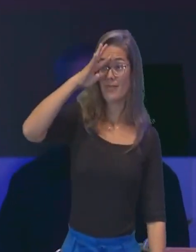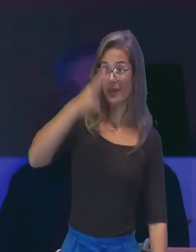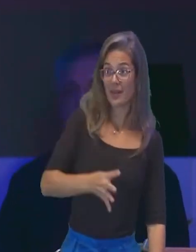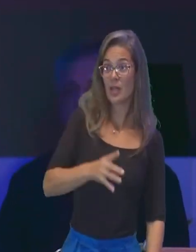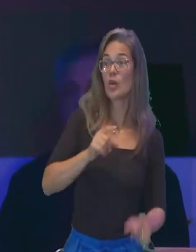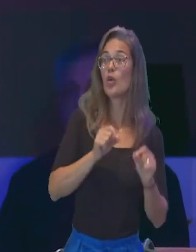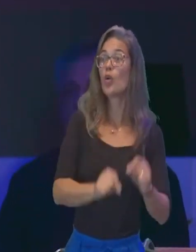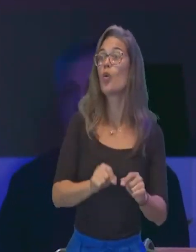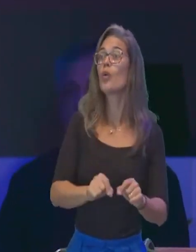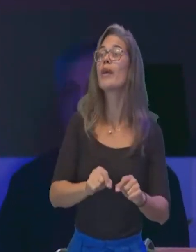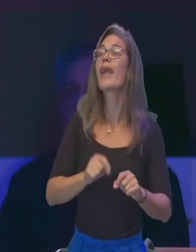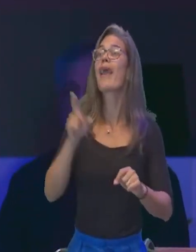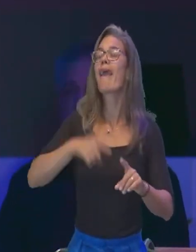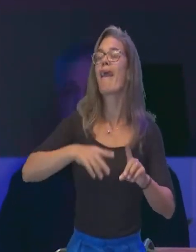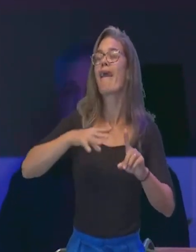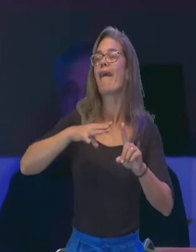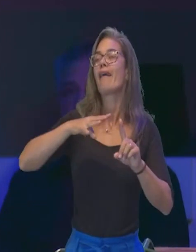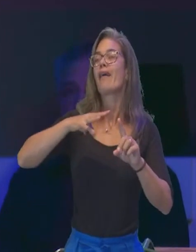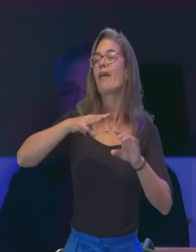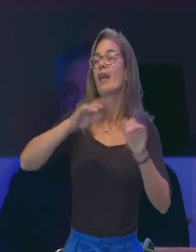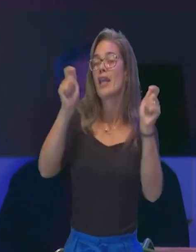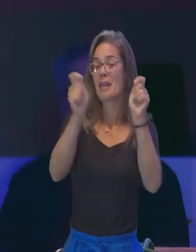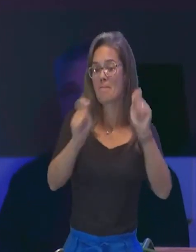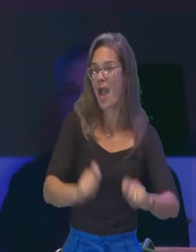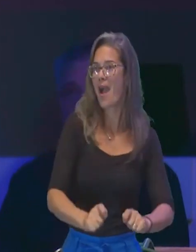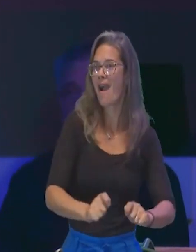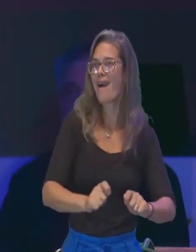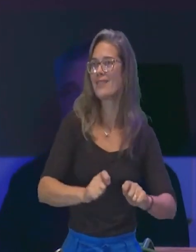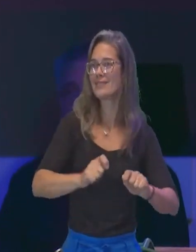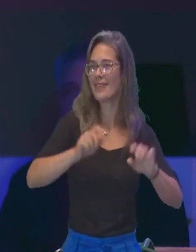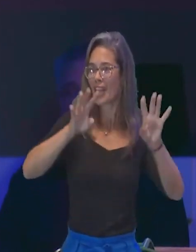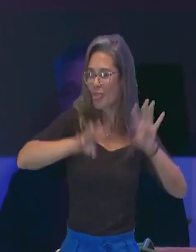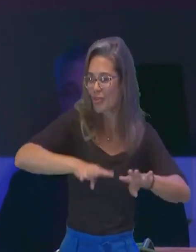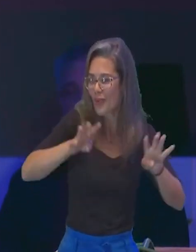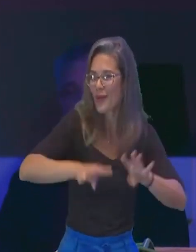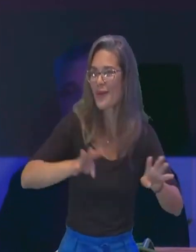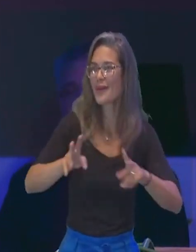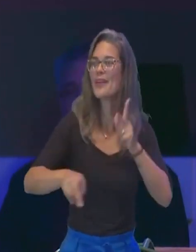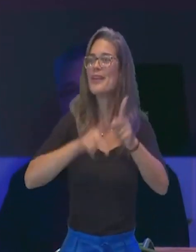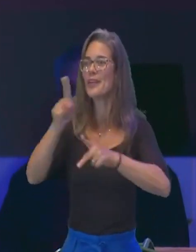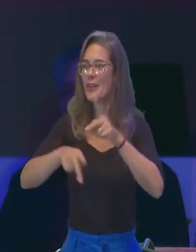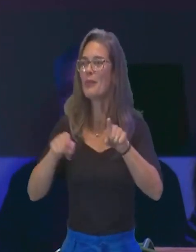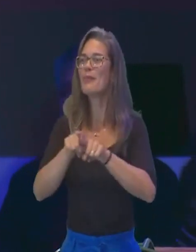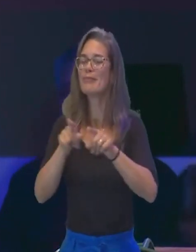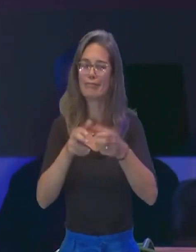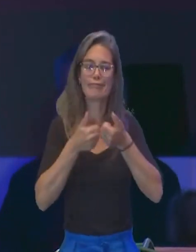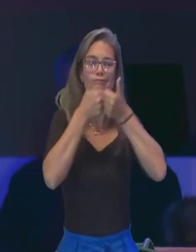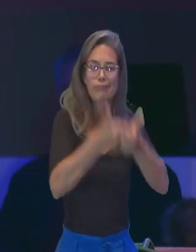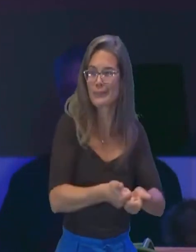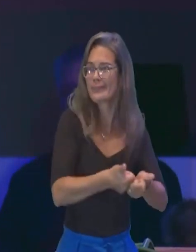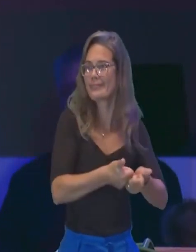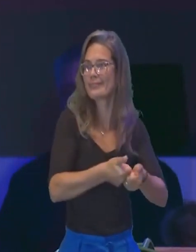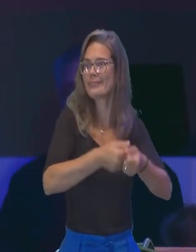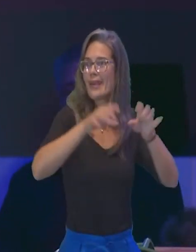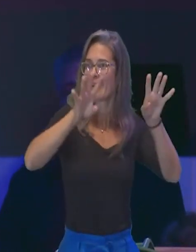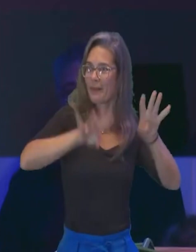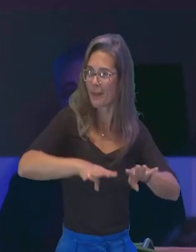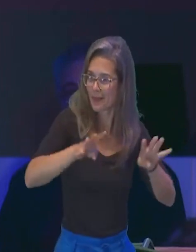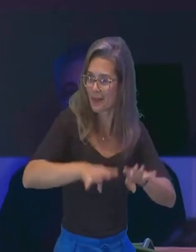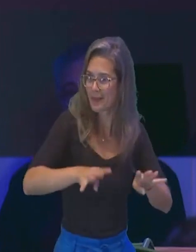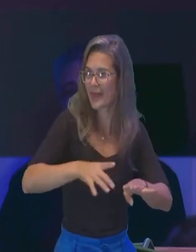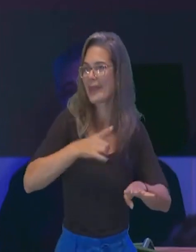como resultado desta adoração, o povo experimentou apostasia,